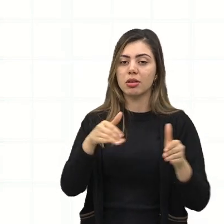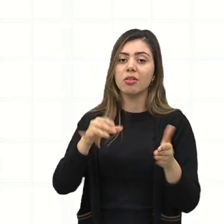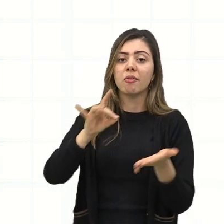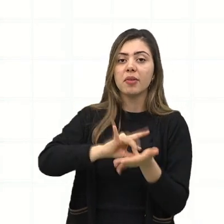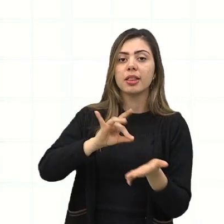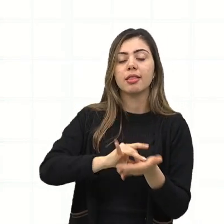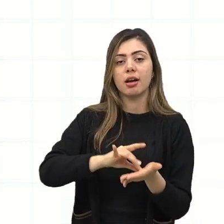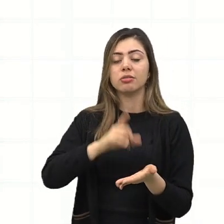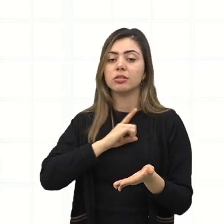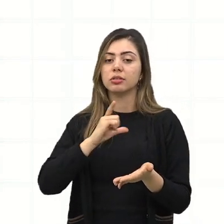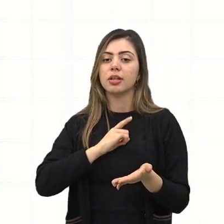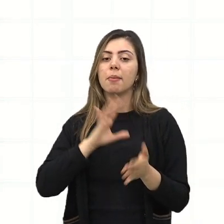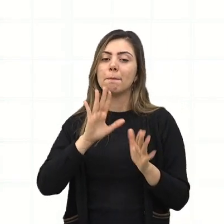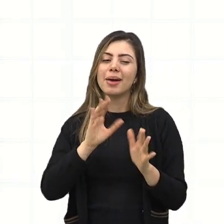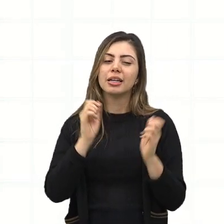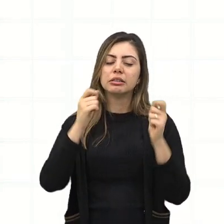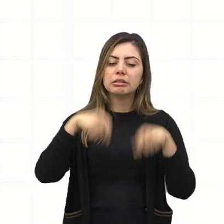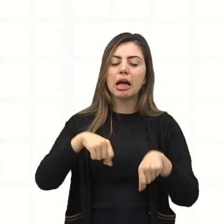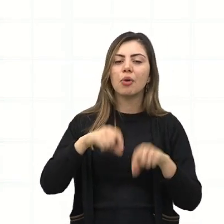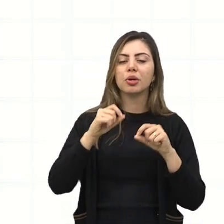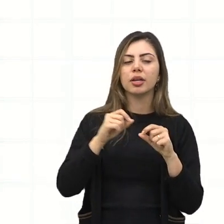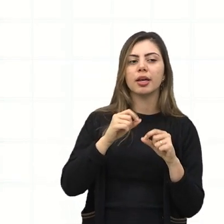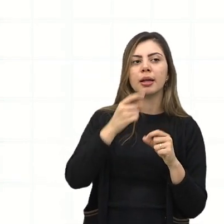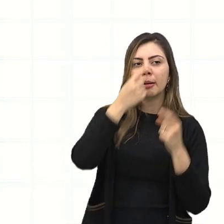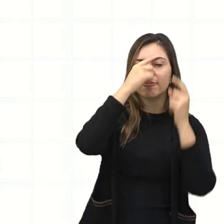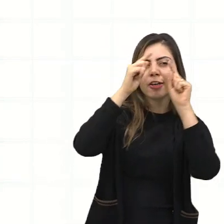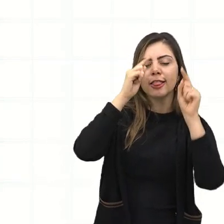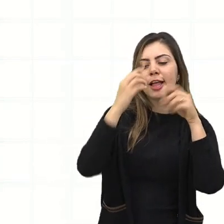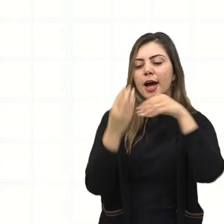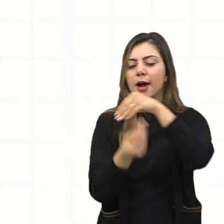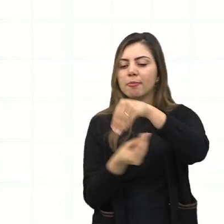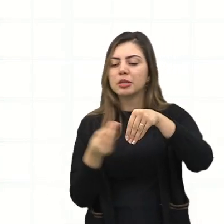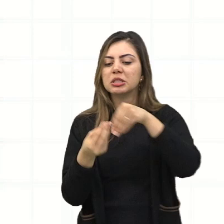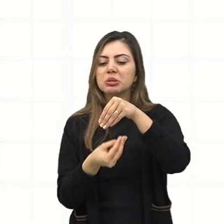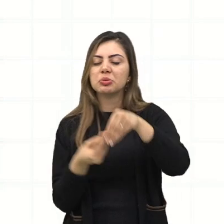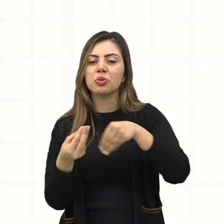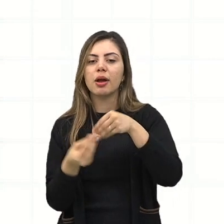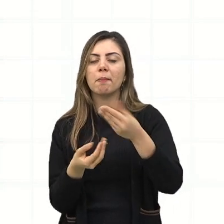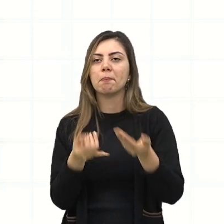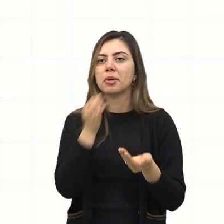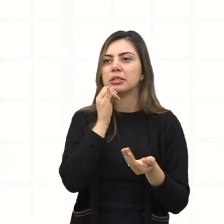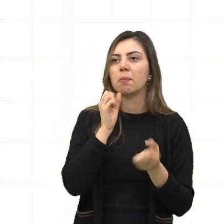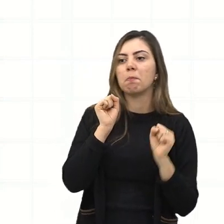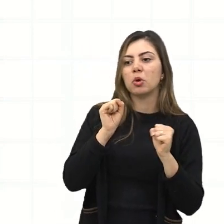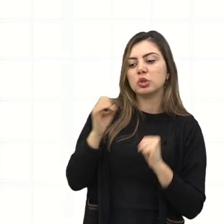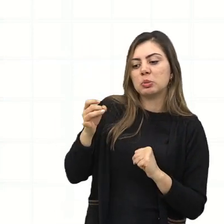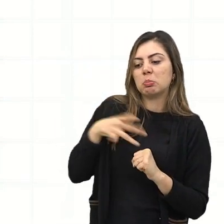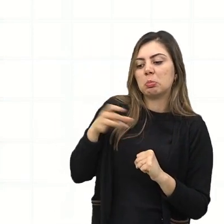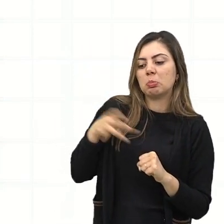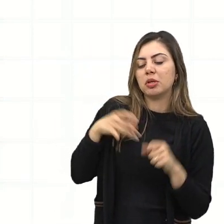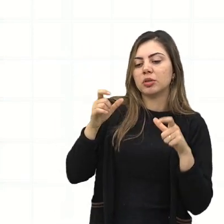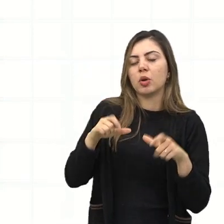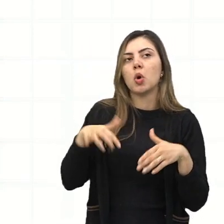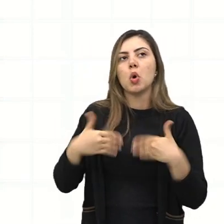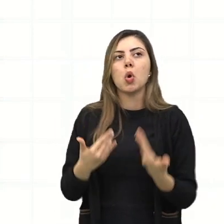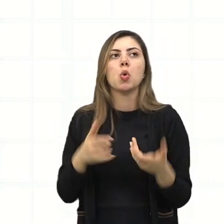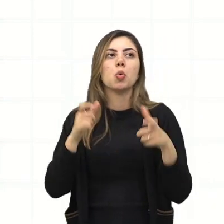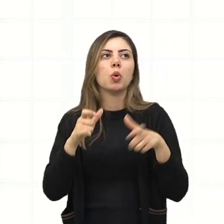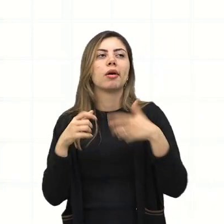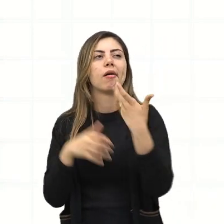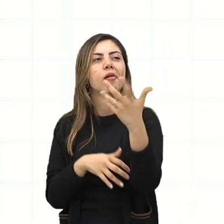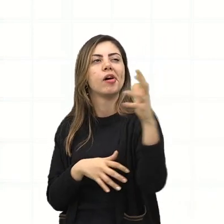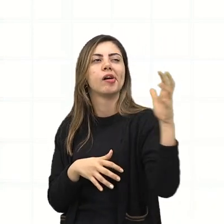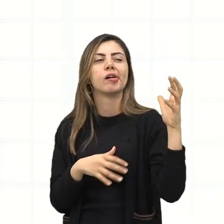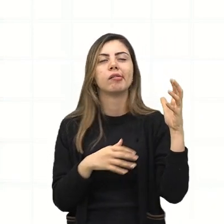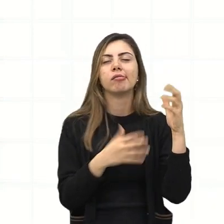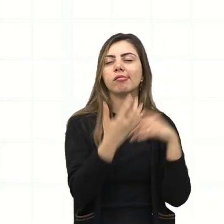lugar opressivo, posso transformar num lugar assustador, posso transformar num lugar deslumbrante e que me ajuda. A